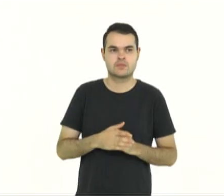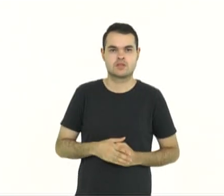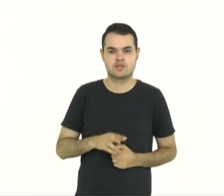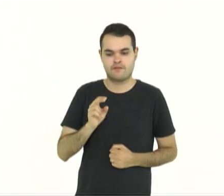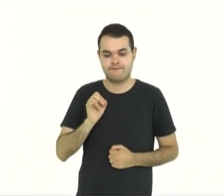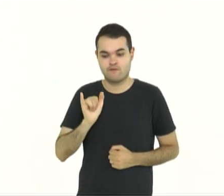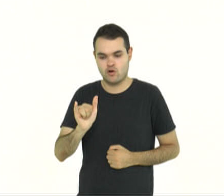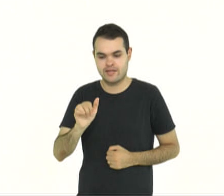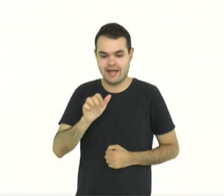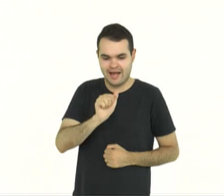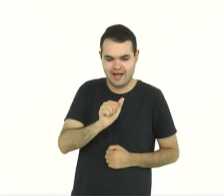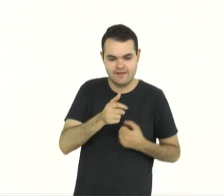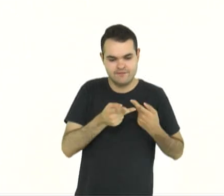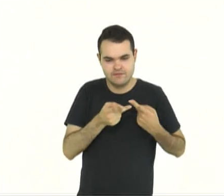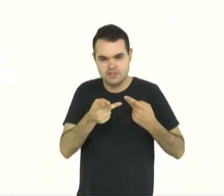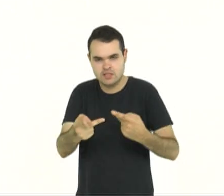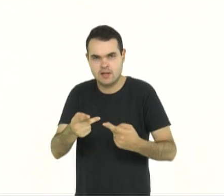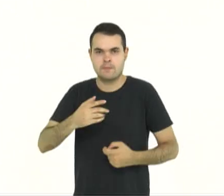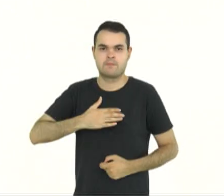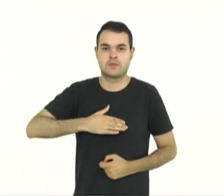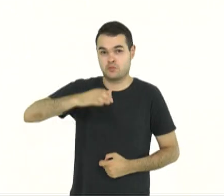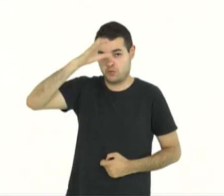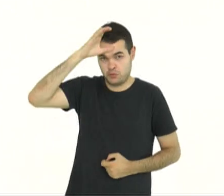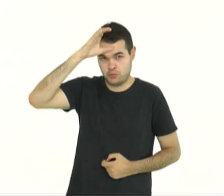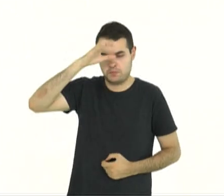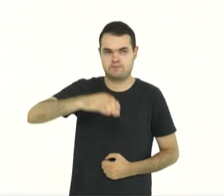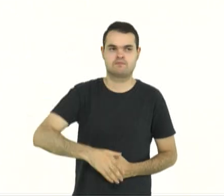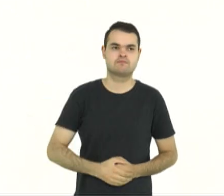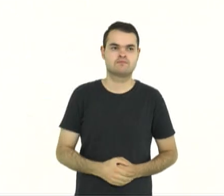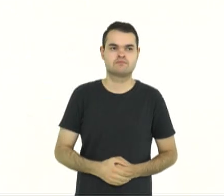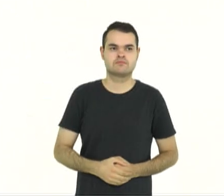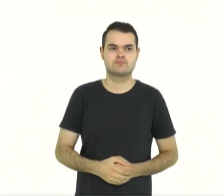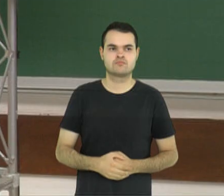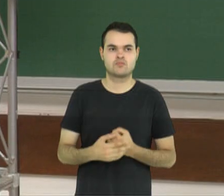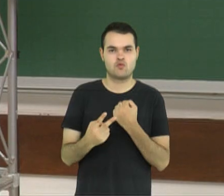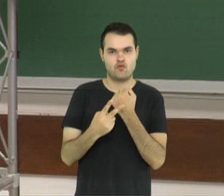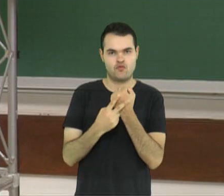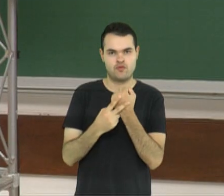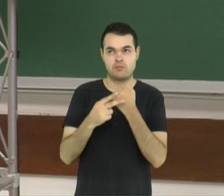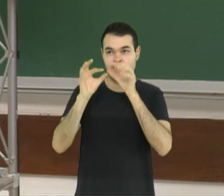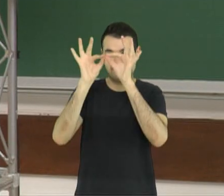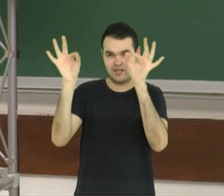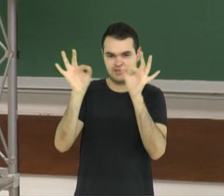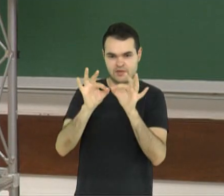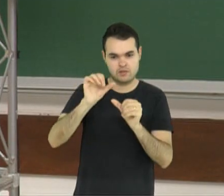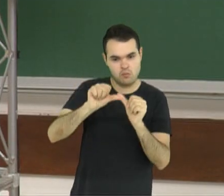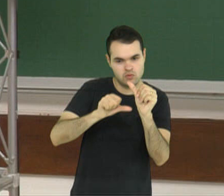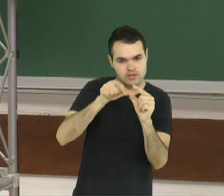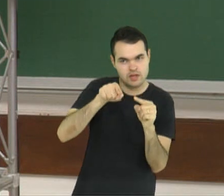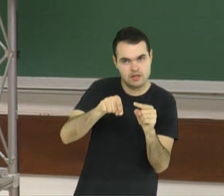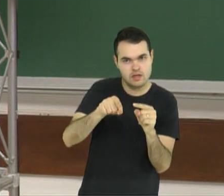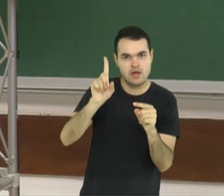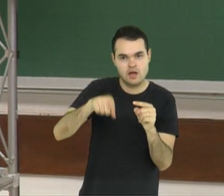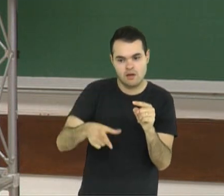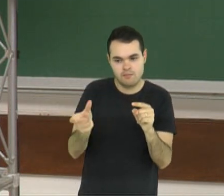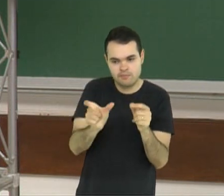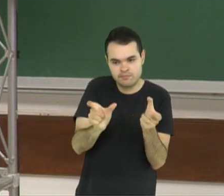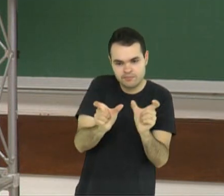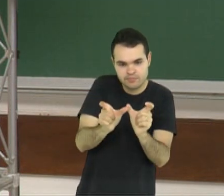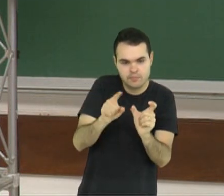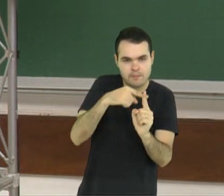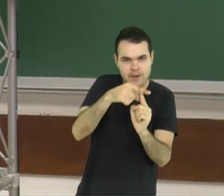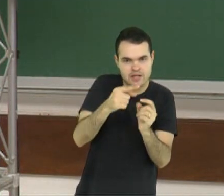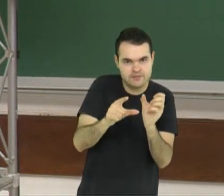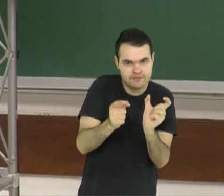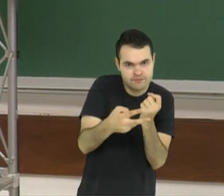a visitar a mi tio. O verbo conjugado, mais o a, mais o verbo no infinitivo. É isso que vocês têm que fazer,